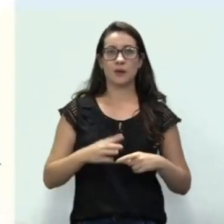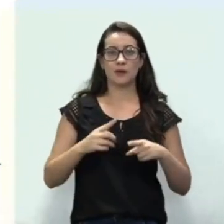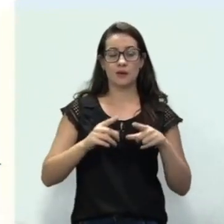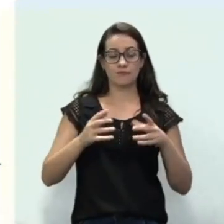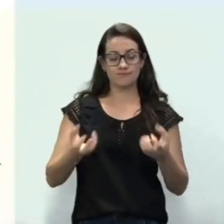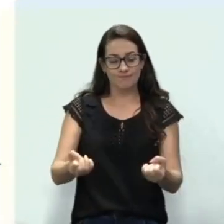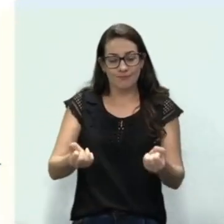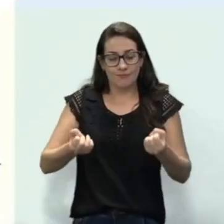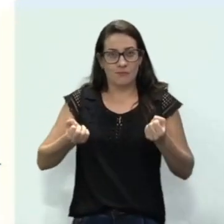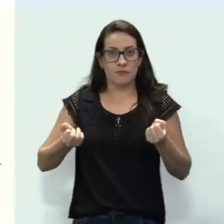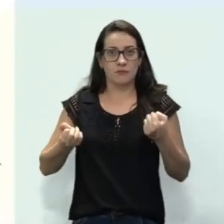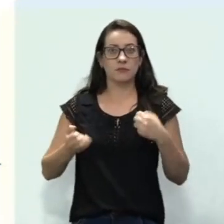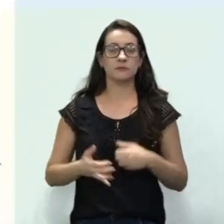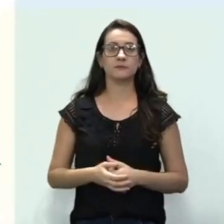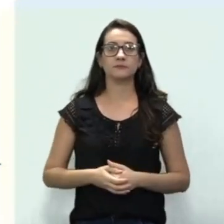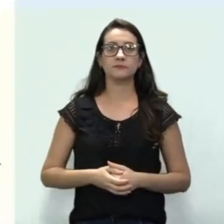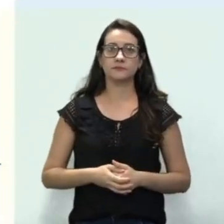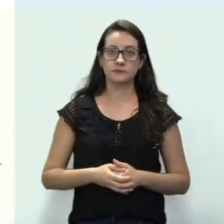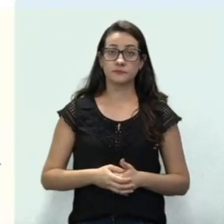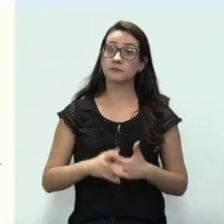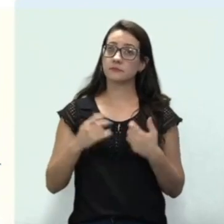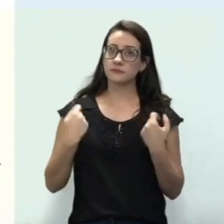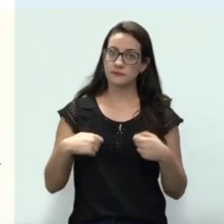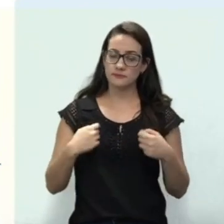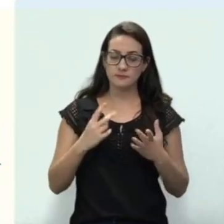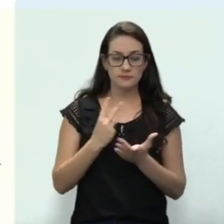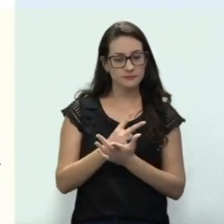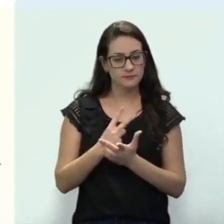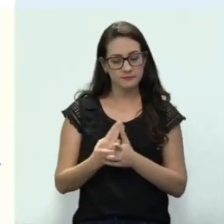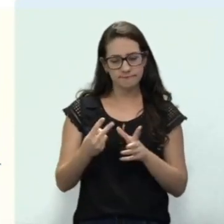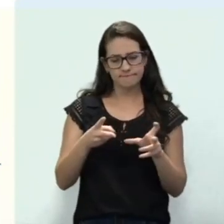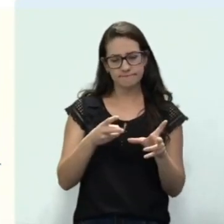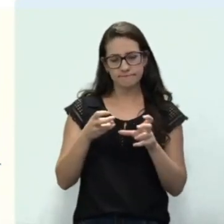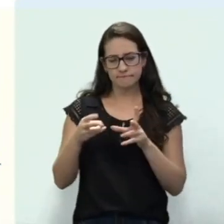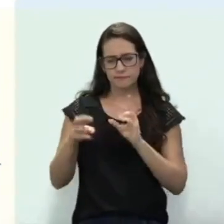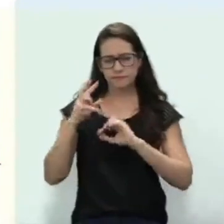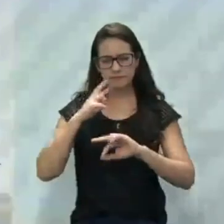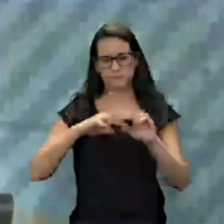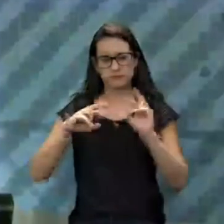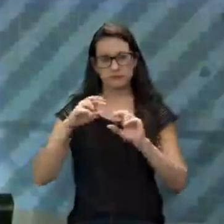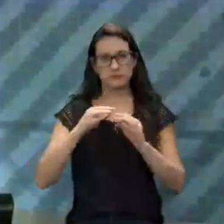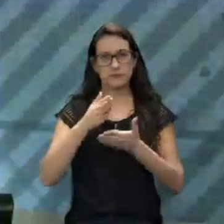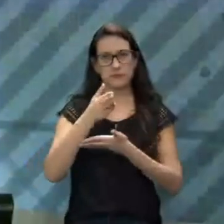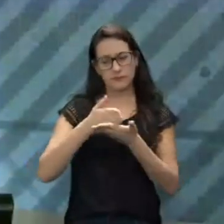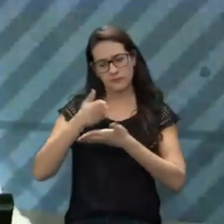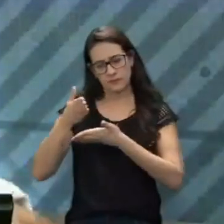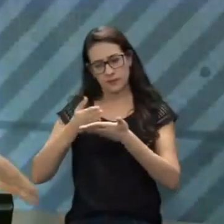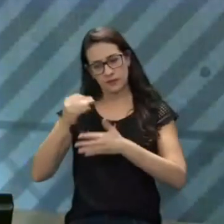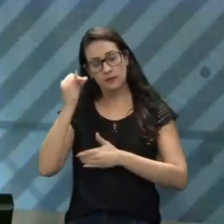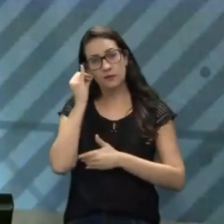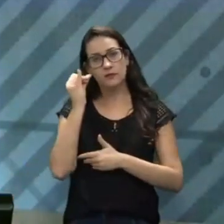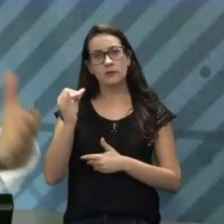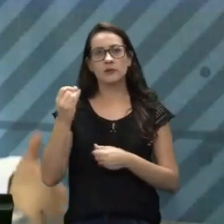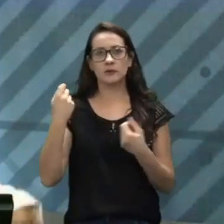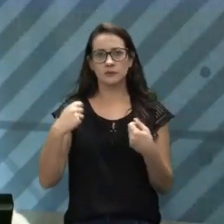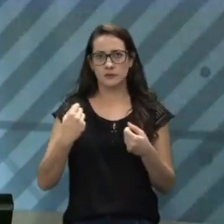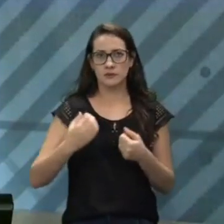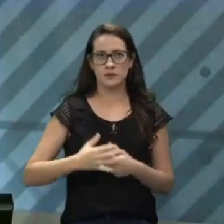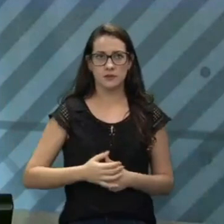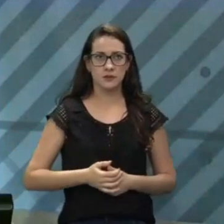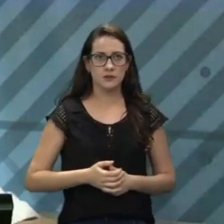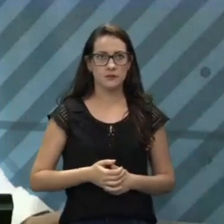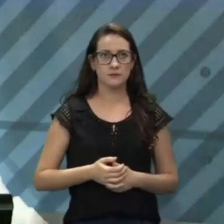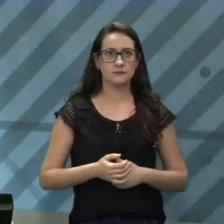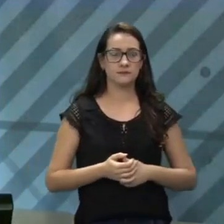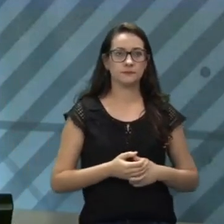de arrancamento. Então, isso sempre tem que ser verificado, de forma que a gente não apresente fissuras desnecessárias, lógico,